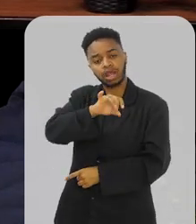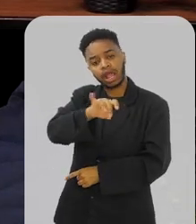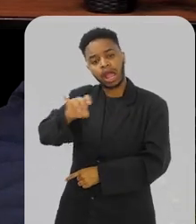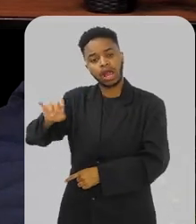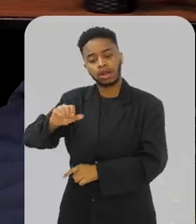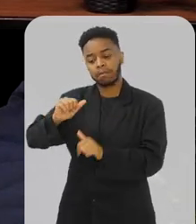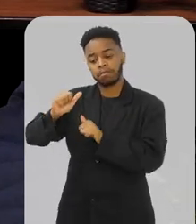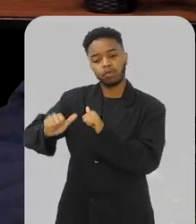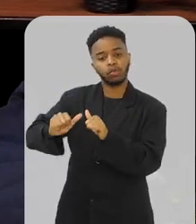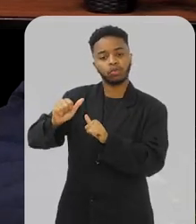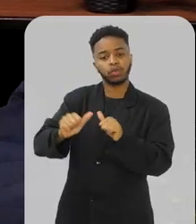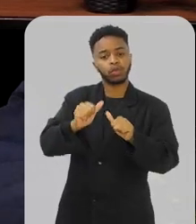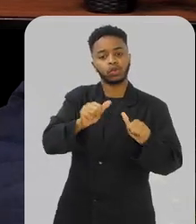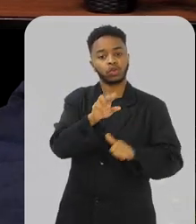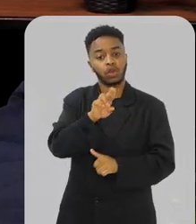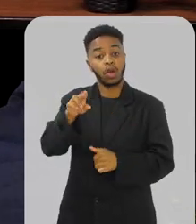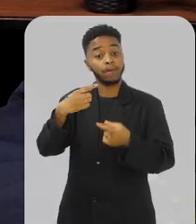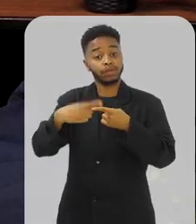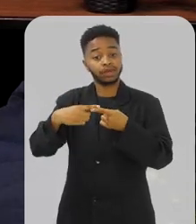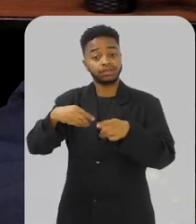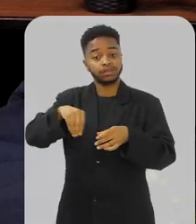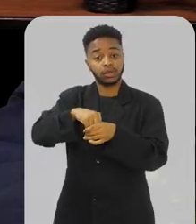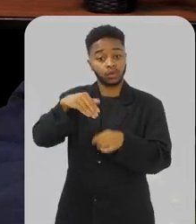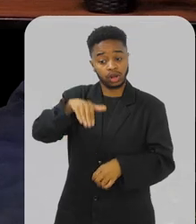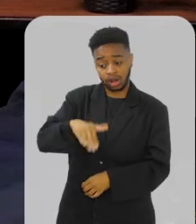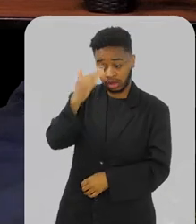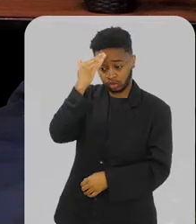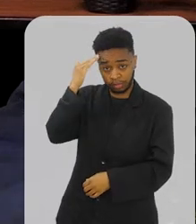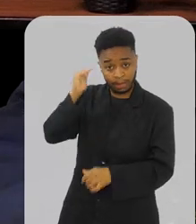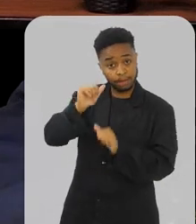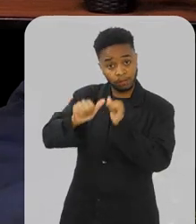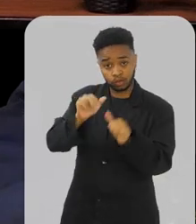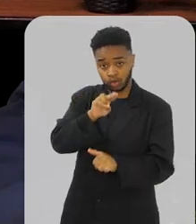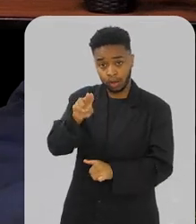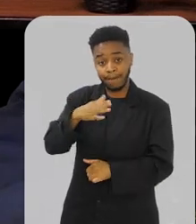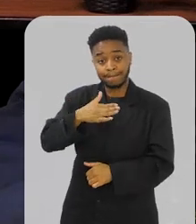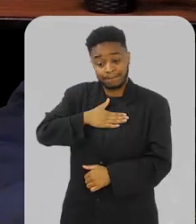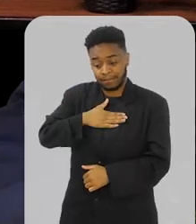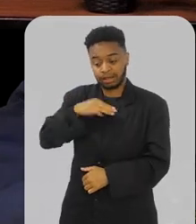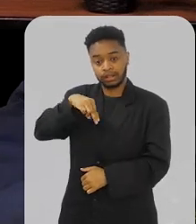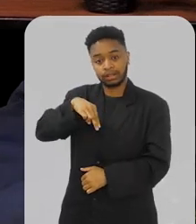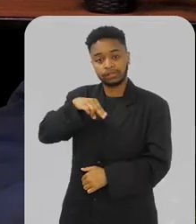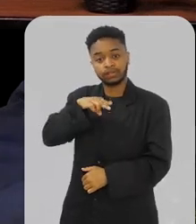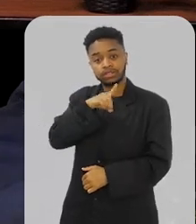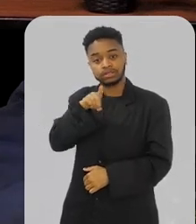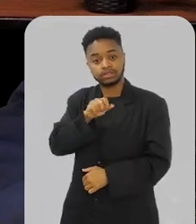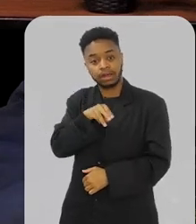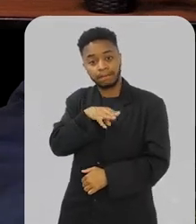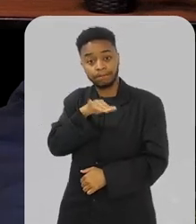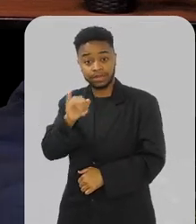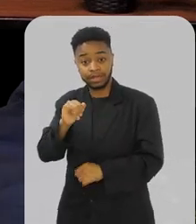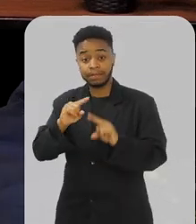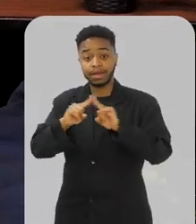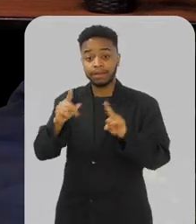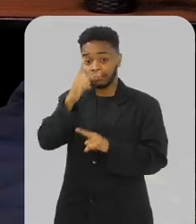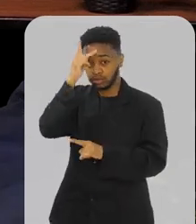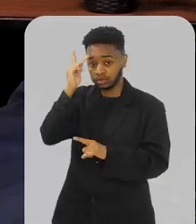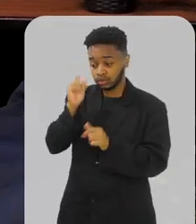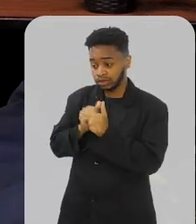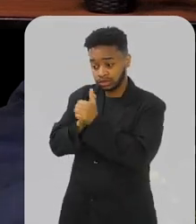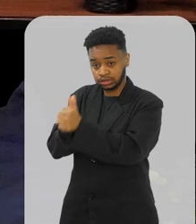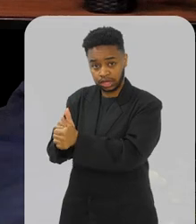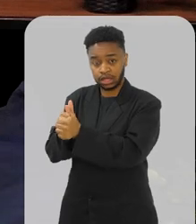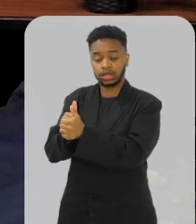muda de nome. Até dentro do candomblé ele muda de nome. Para mim ele é Nizambi. Para quem é iorubano, que eu